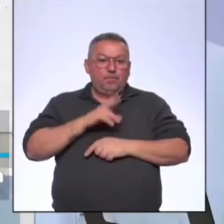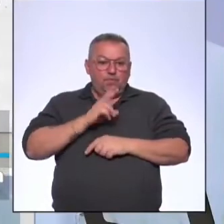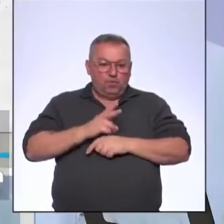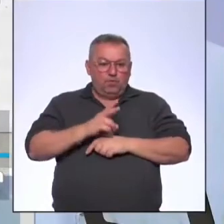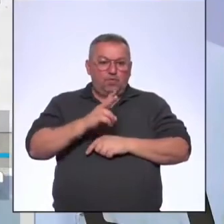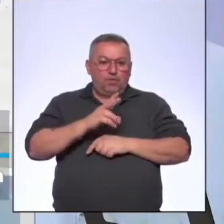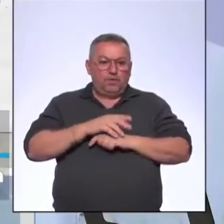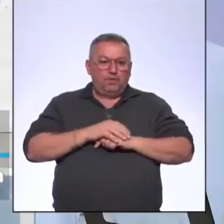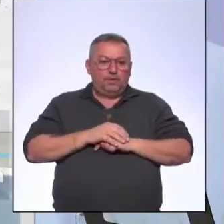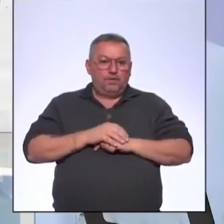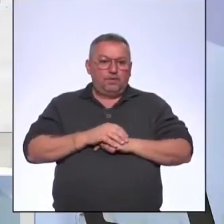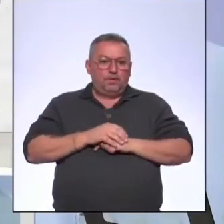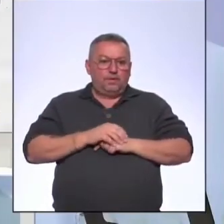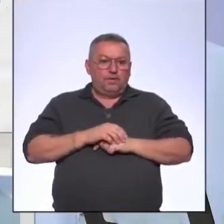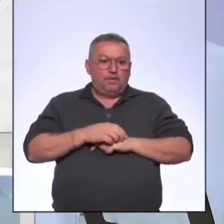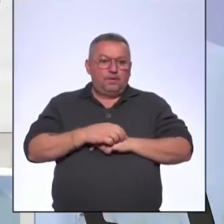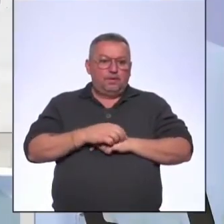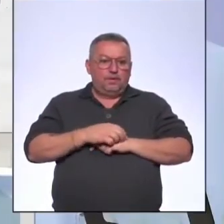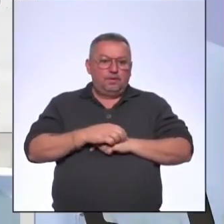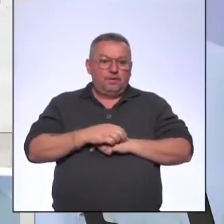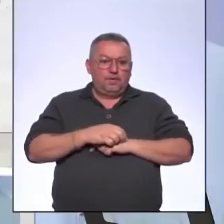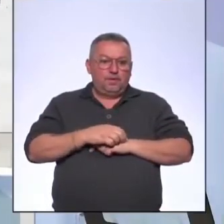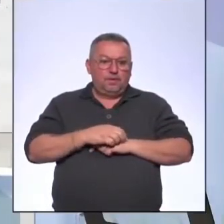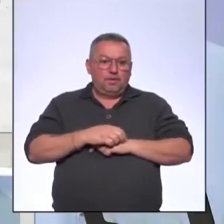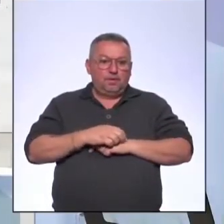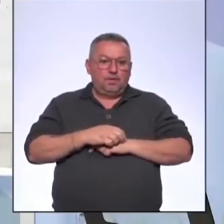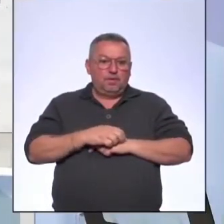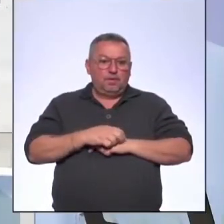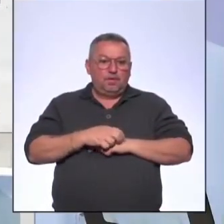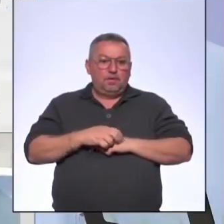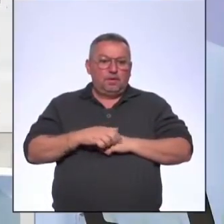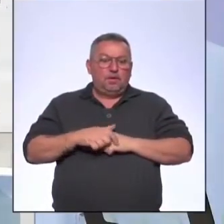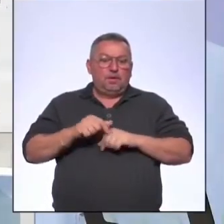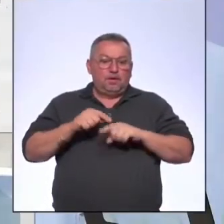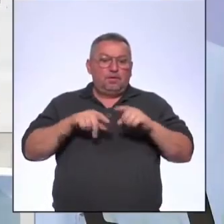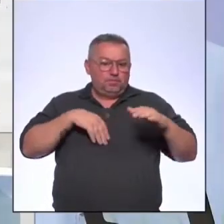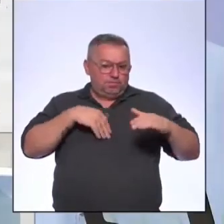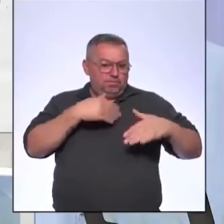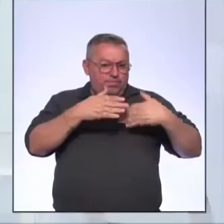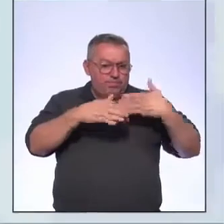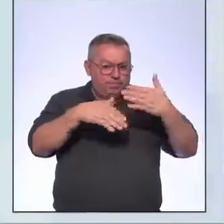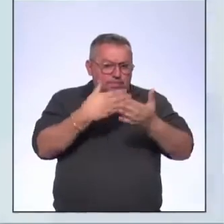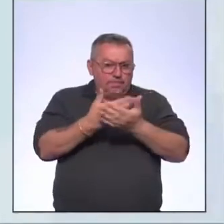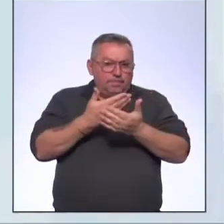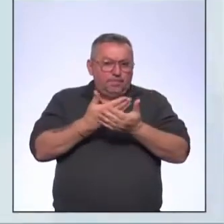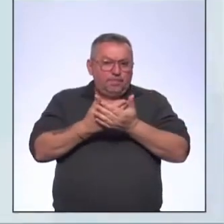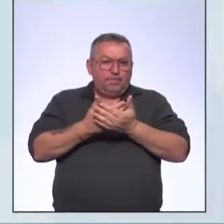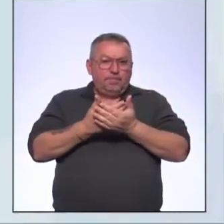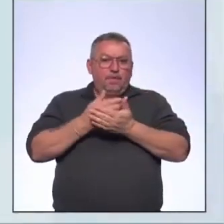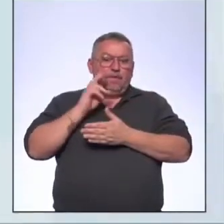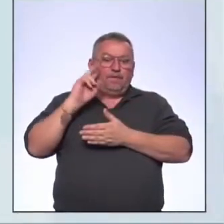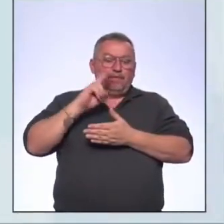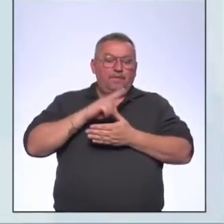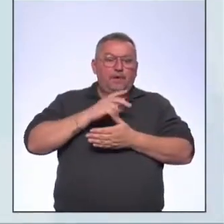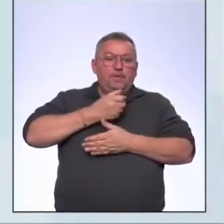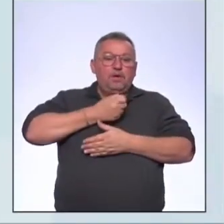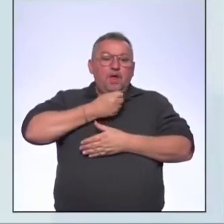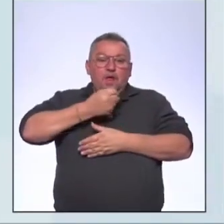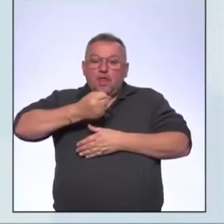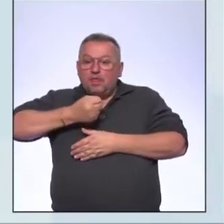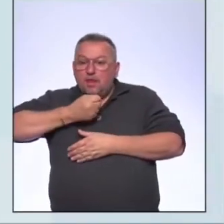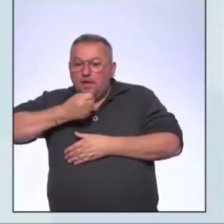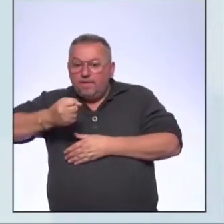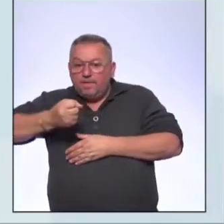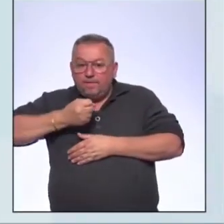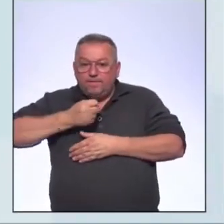Continuando, qual era o próximo? No decorrer das aulas, nós lemos entrevista, nós